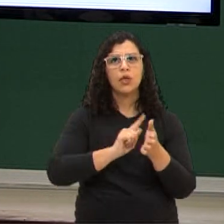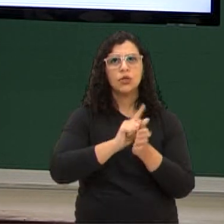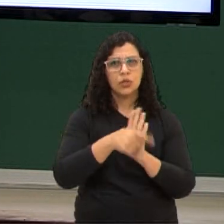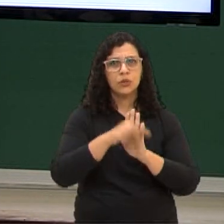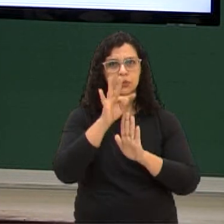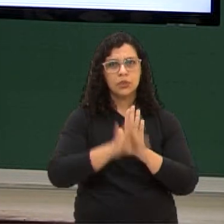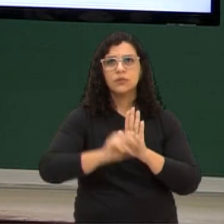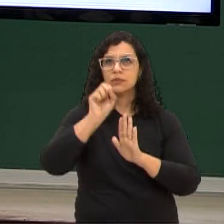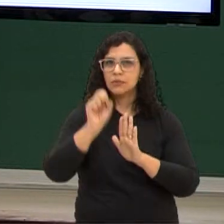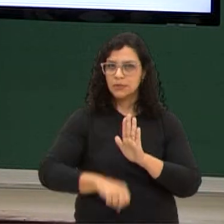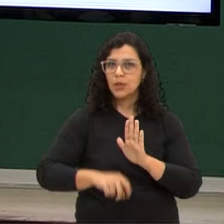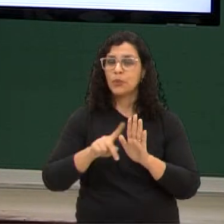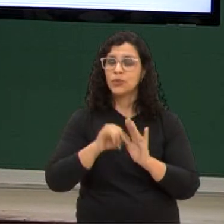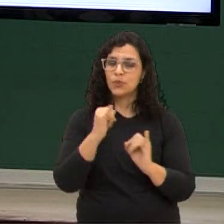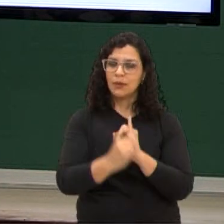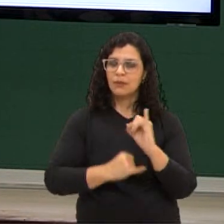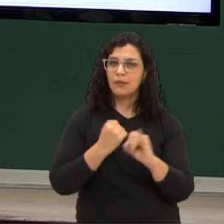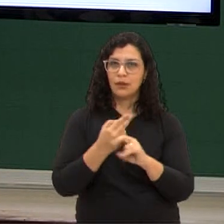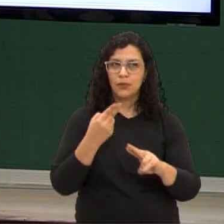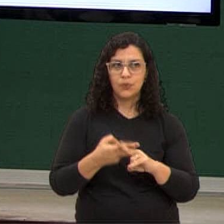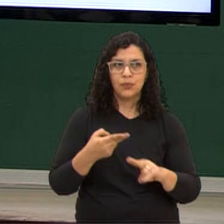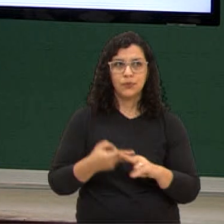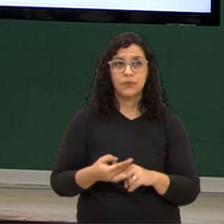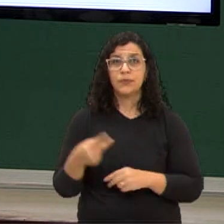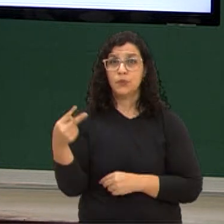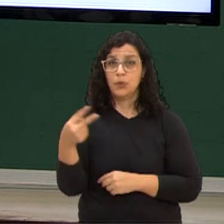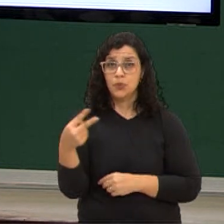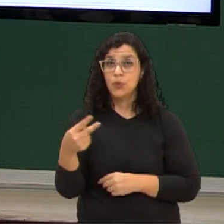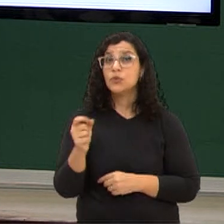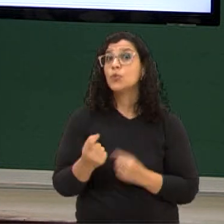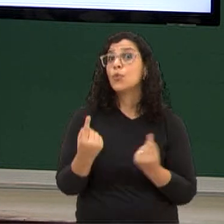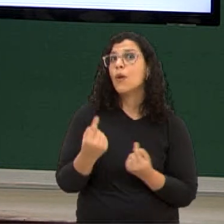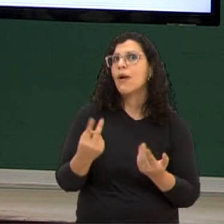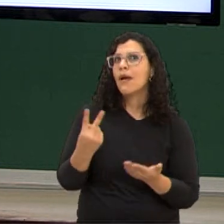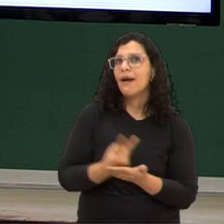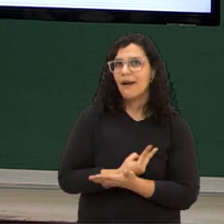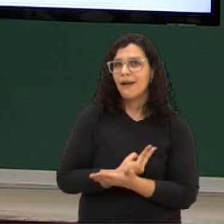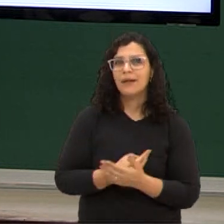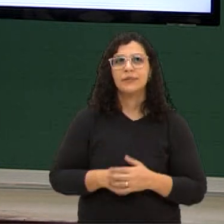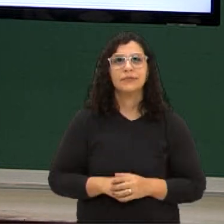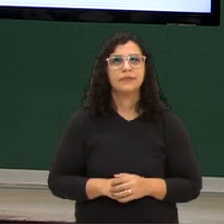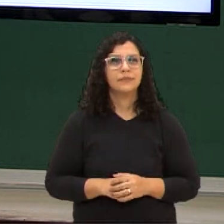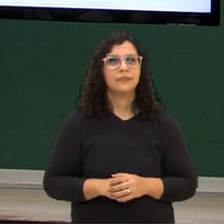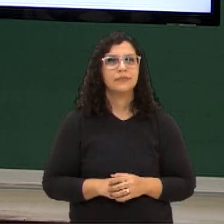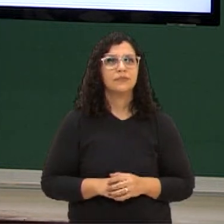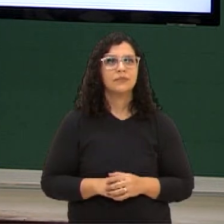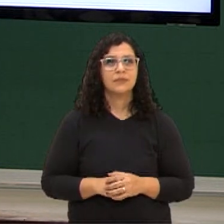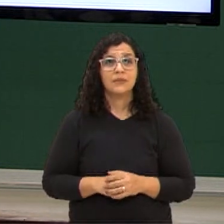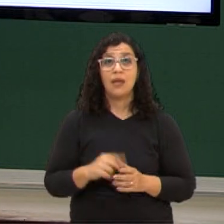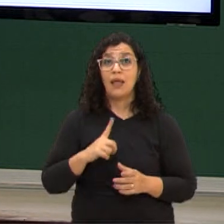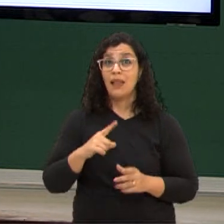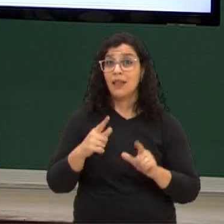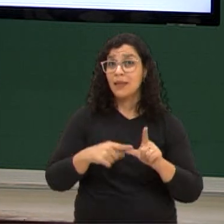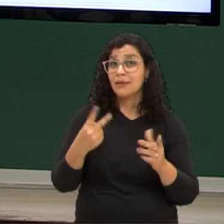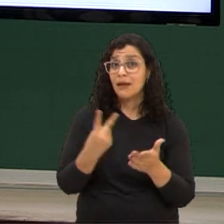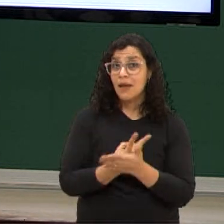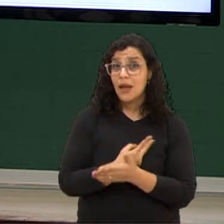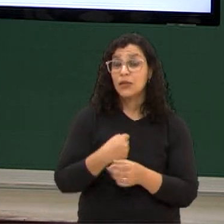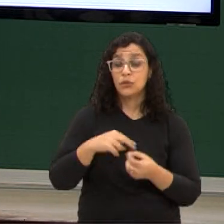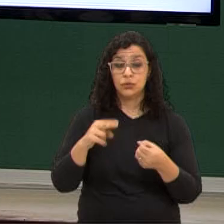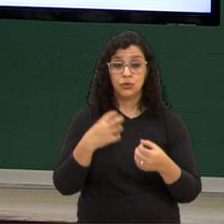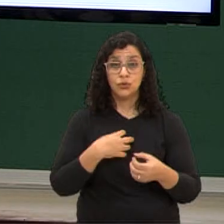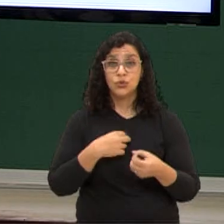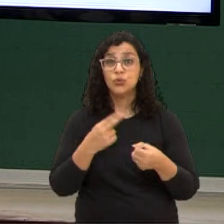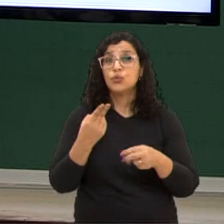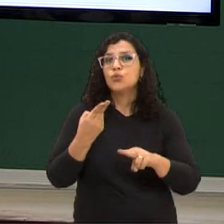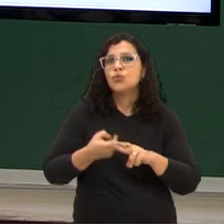considerado um gênero textual do meio digital, como vimos. E lá 2, a alternativa incorreta quanto ao uso